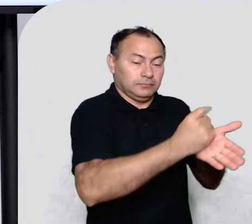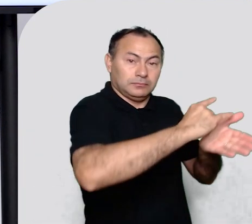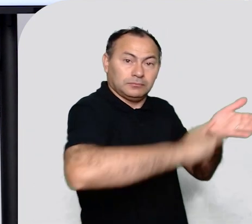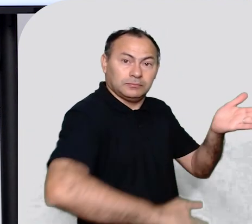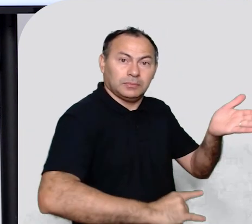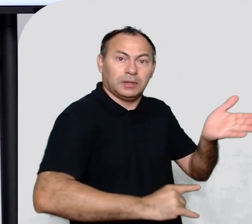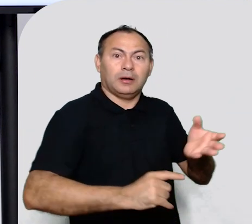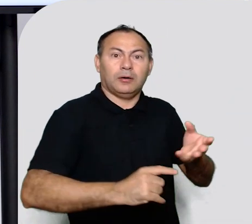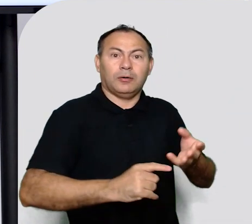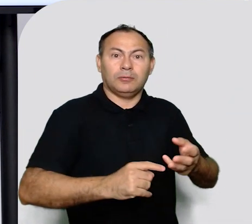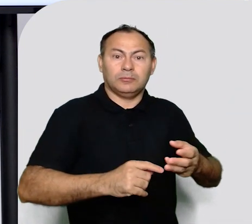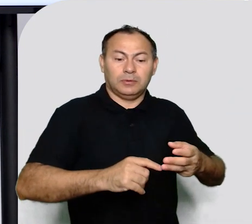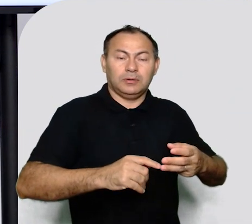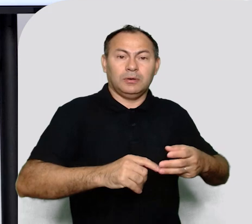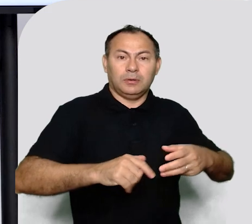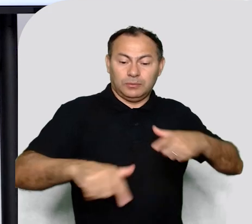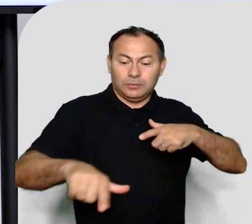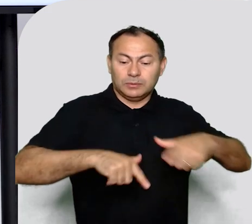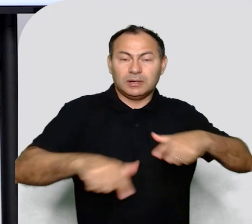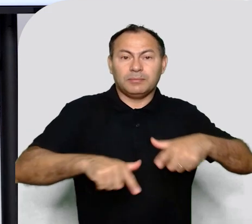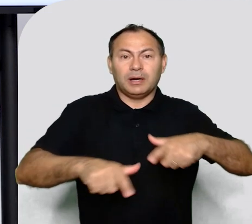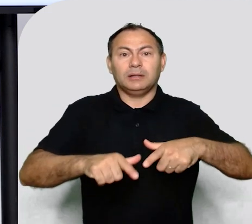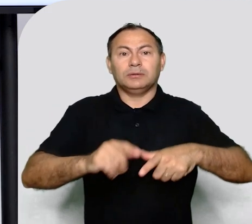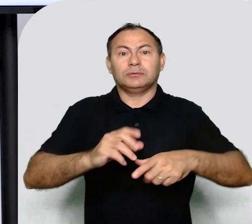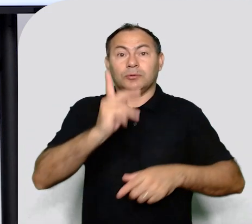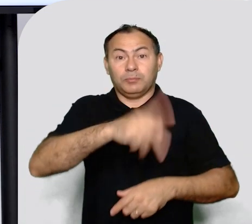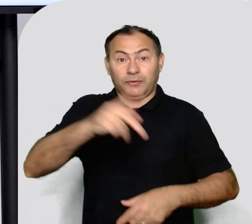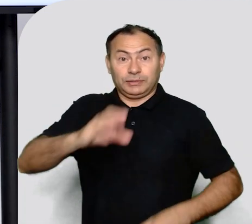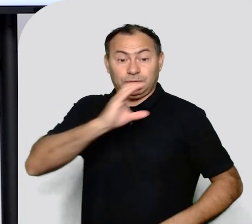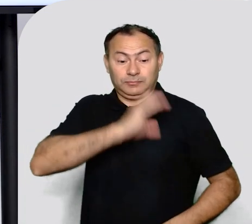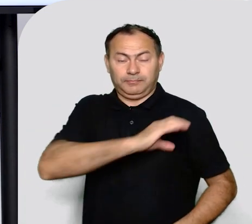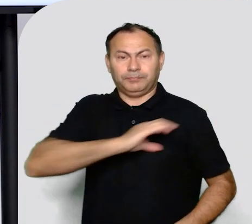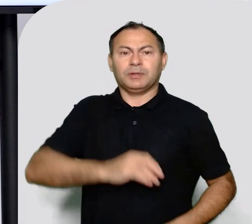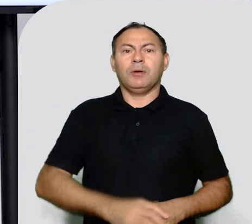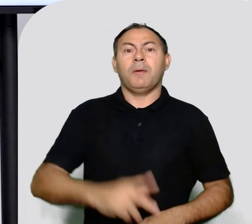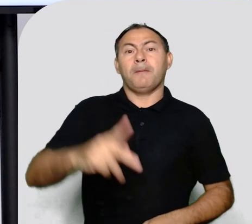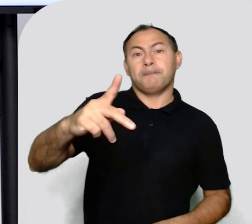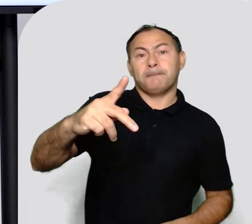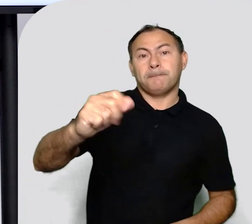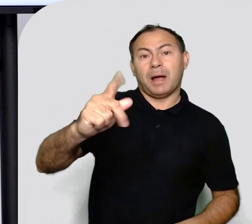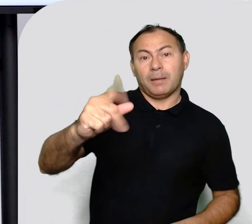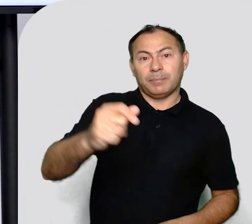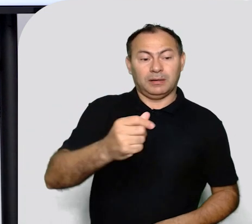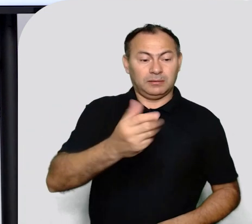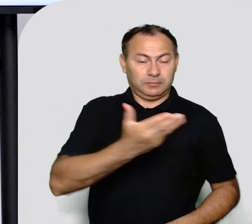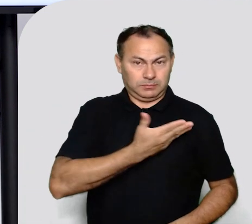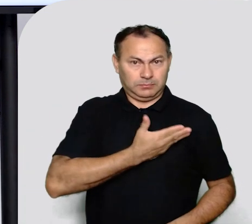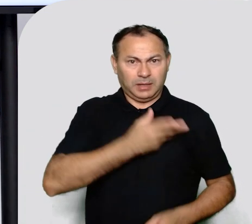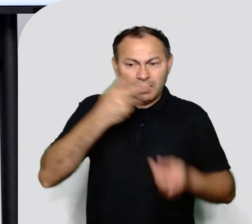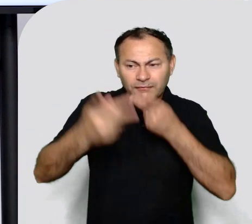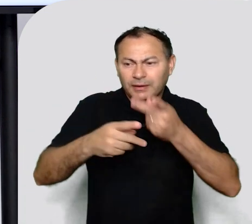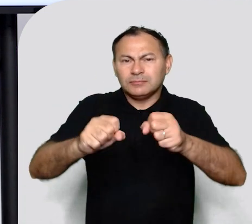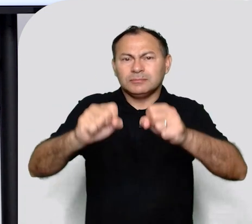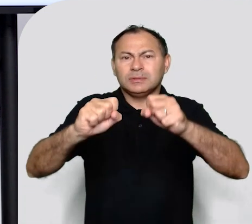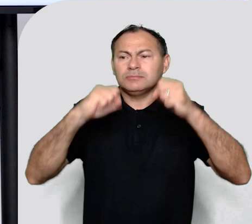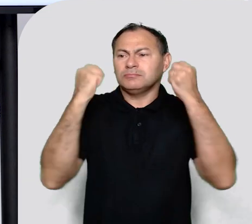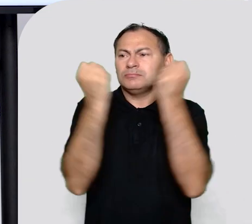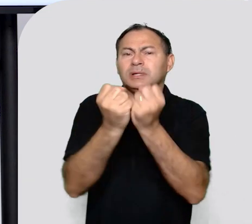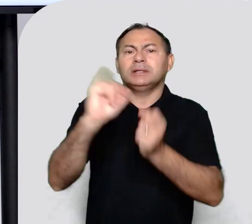documento, ao ministério do catequista. O Papa Francisco cita em um